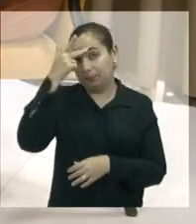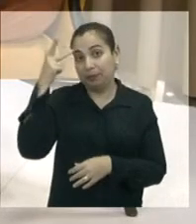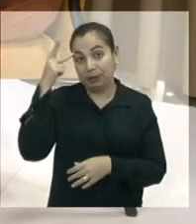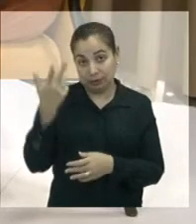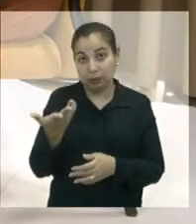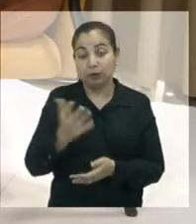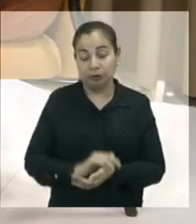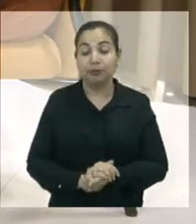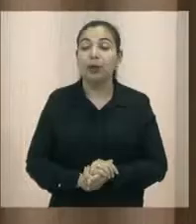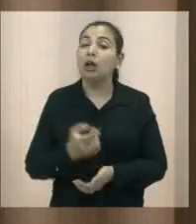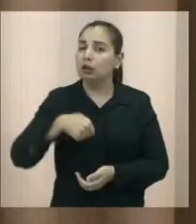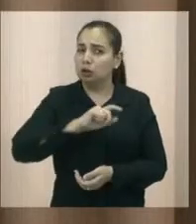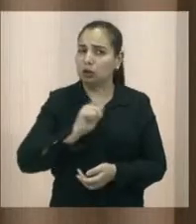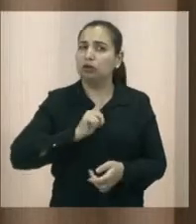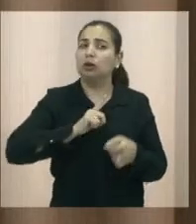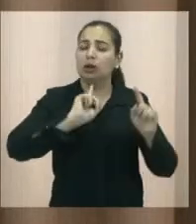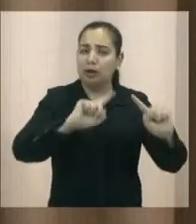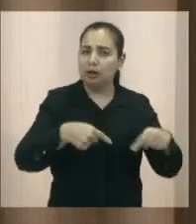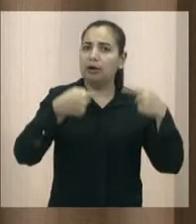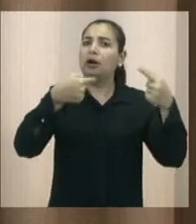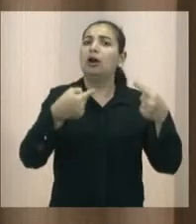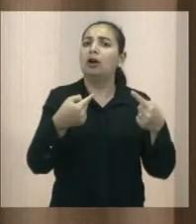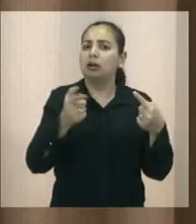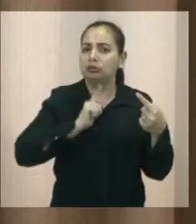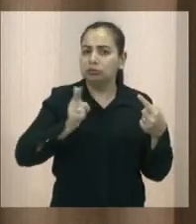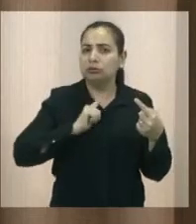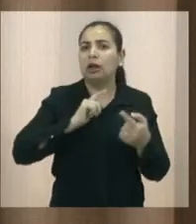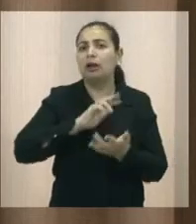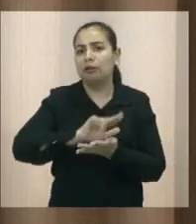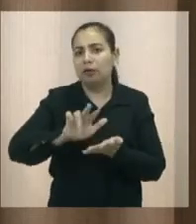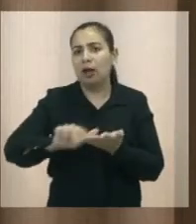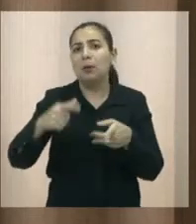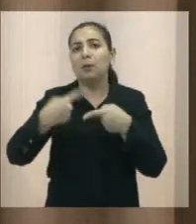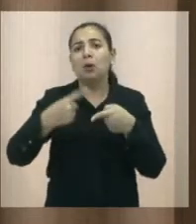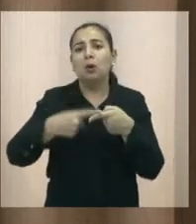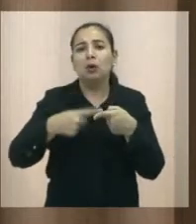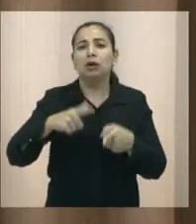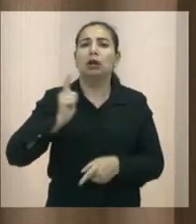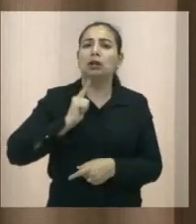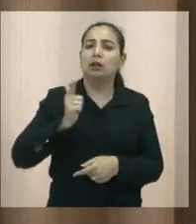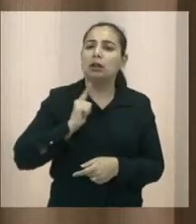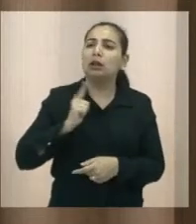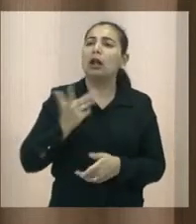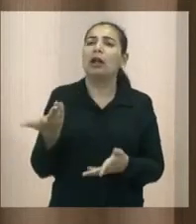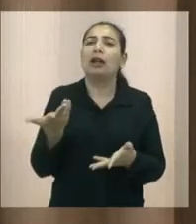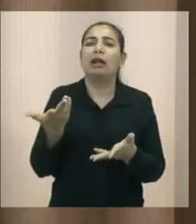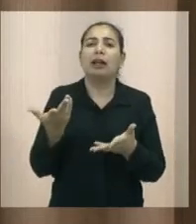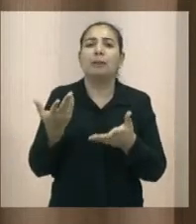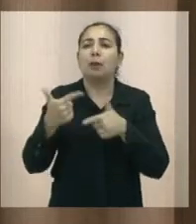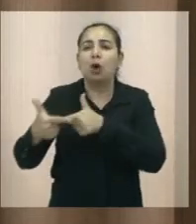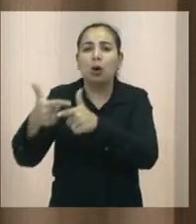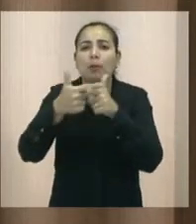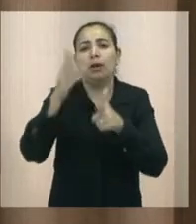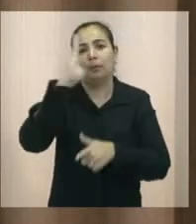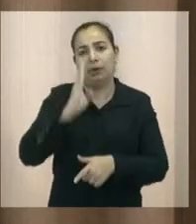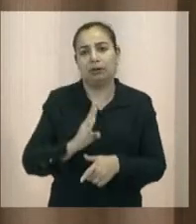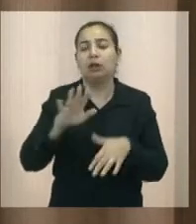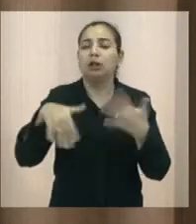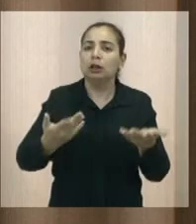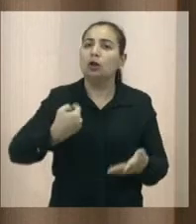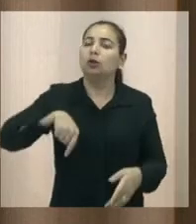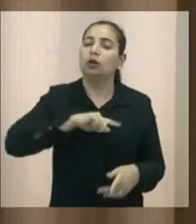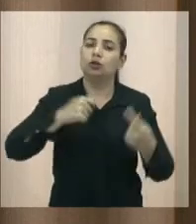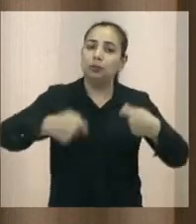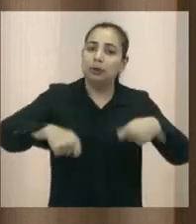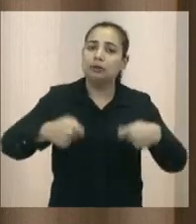muitos desafios com relação a esse período de intolerância que a gente vive no nosso país. Então é preciso dialogar, é preciso muito trabalho, e nós